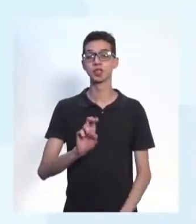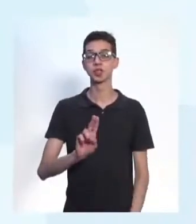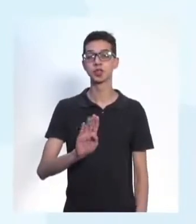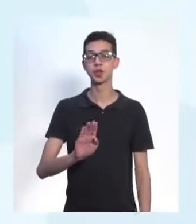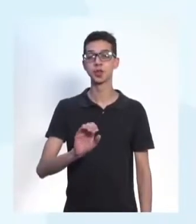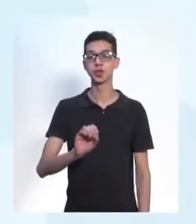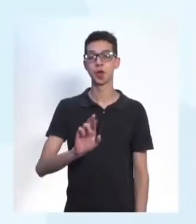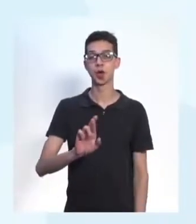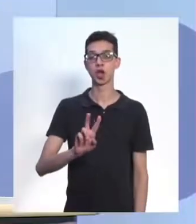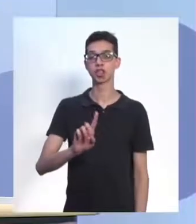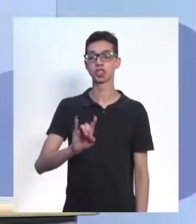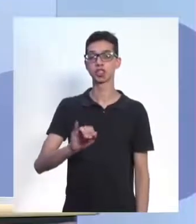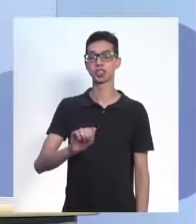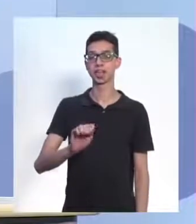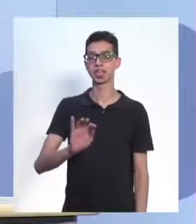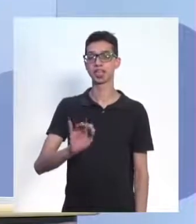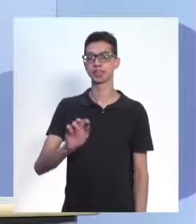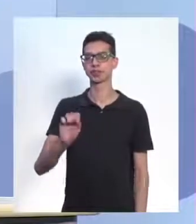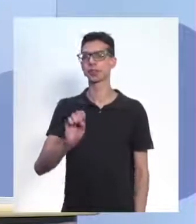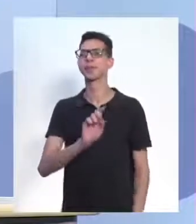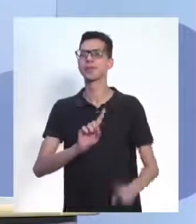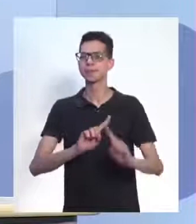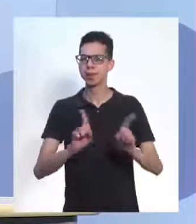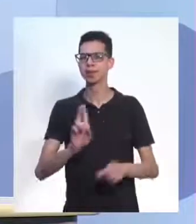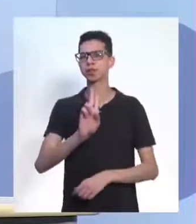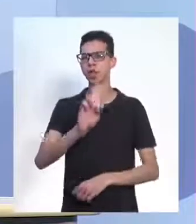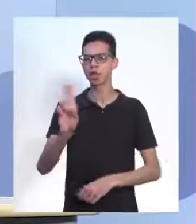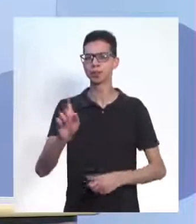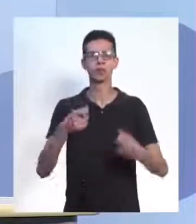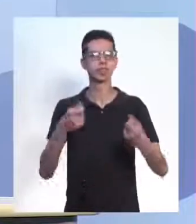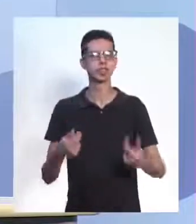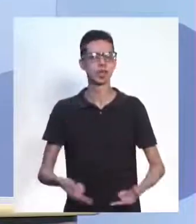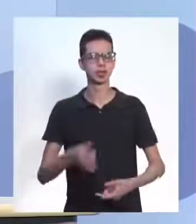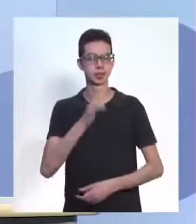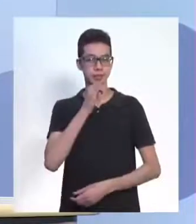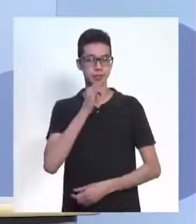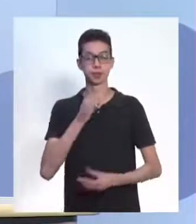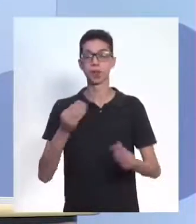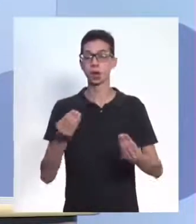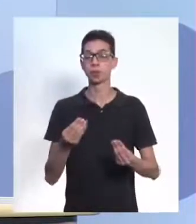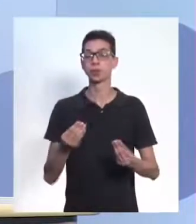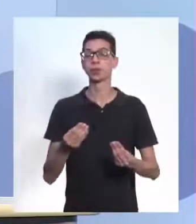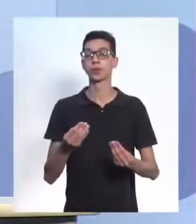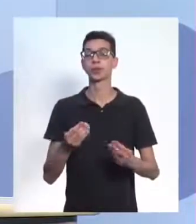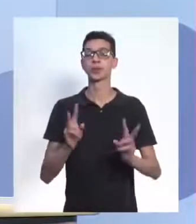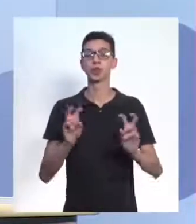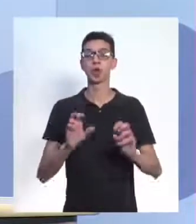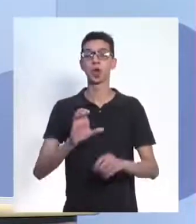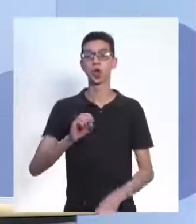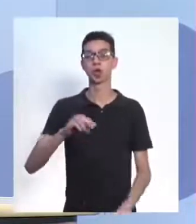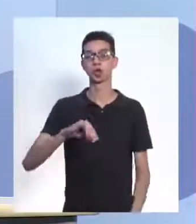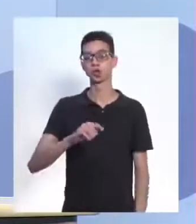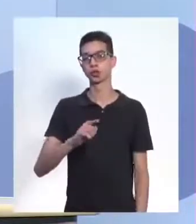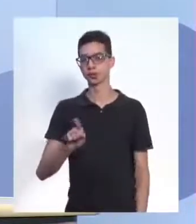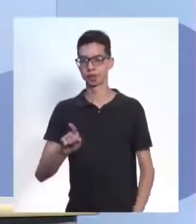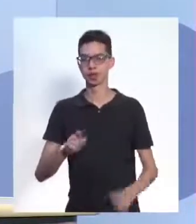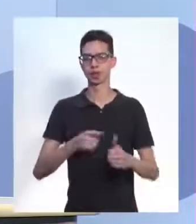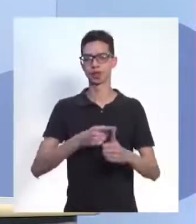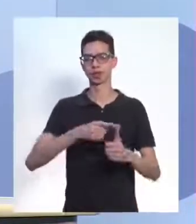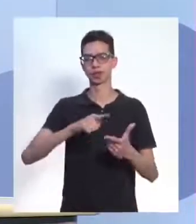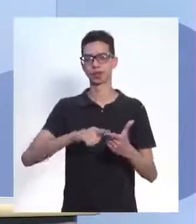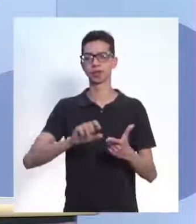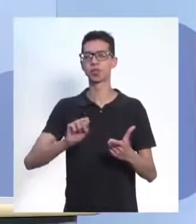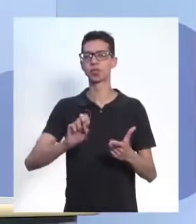que, gente, esses nomes são tão chatos, né? Olha, conjunções subordinativas, adverbiais. Acho que